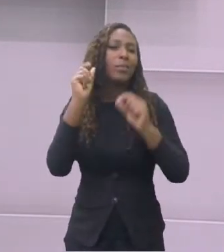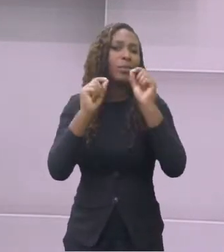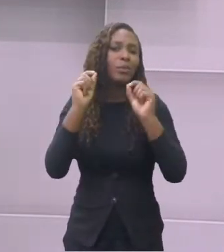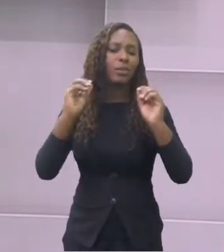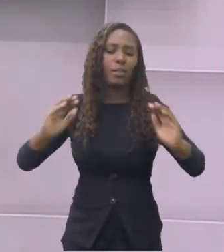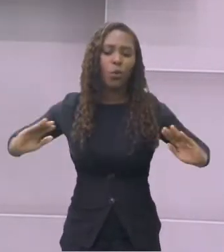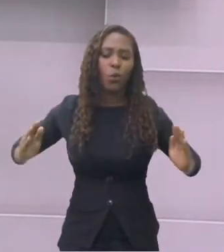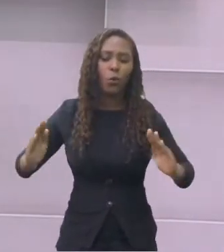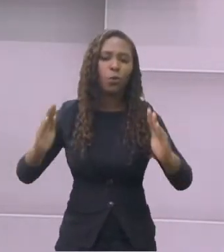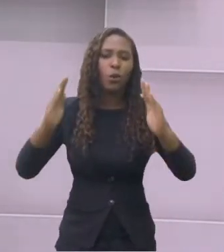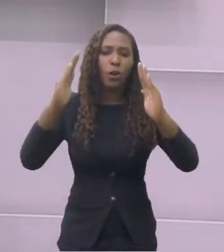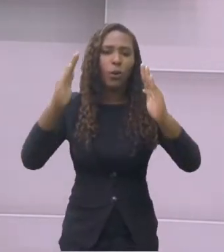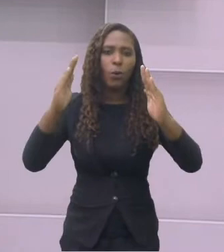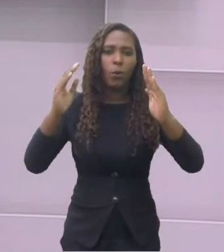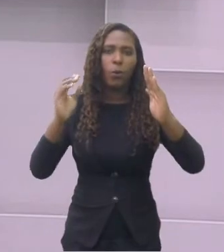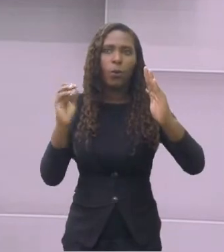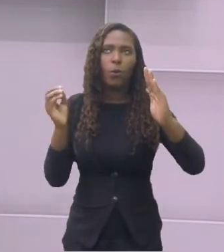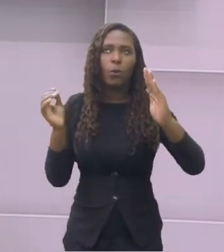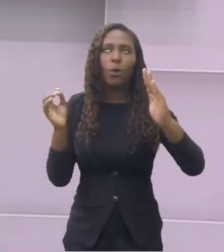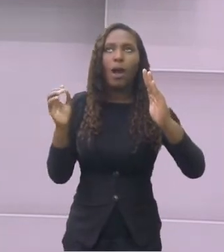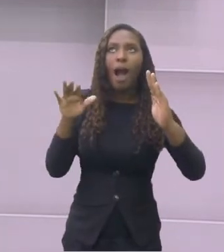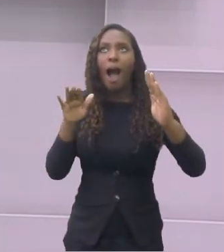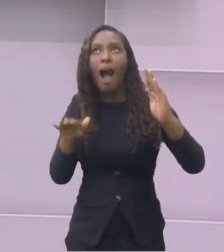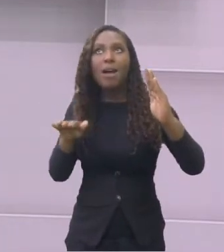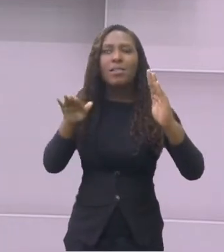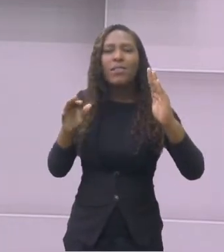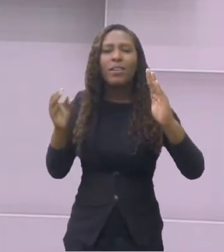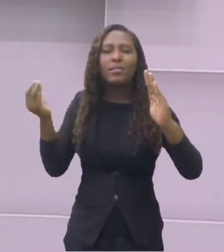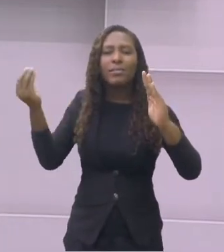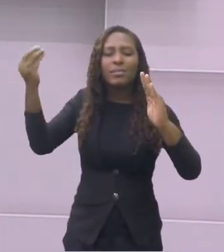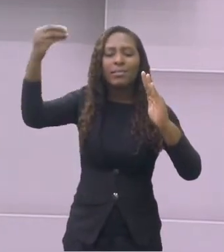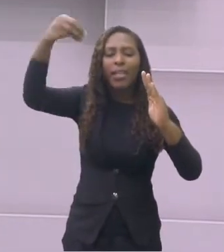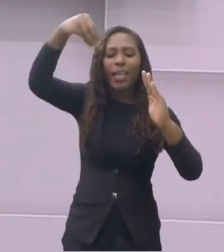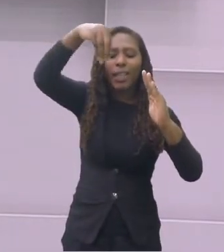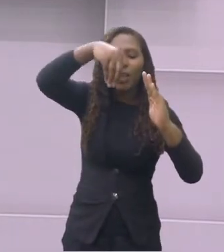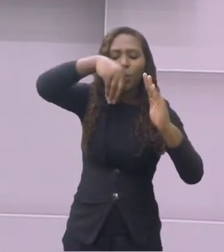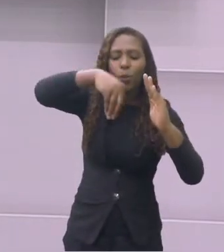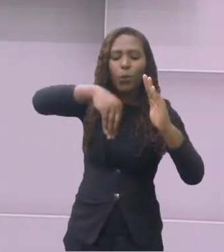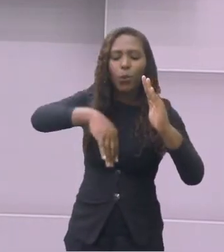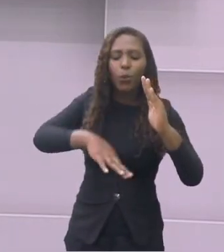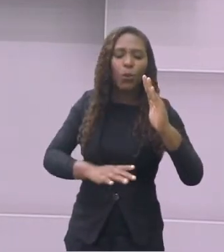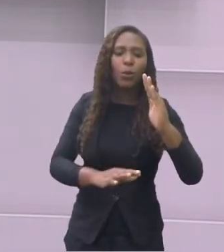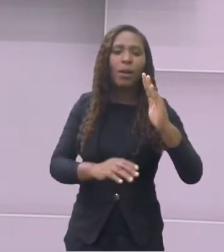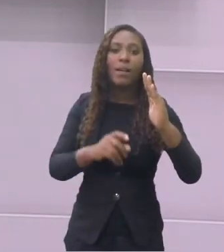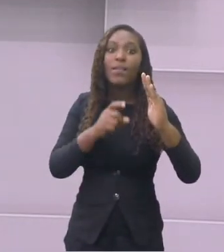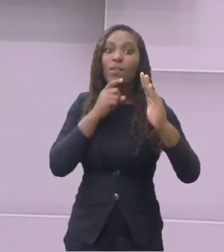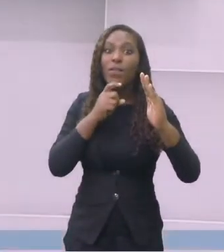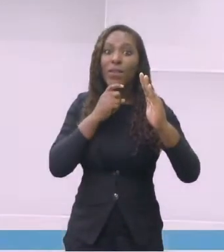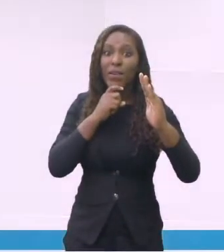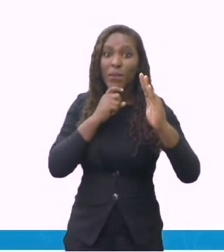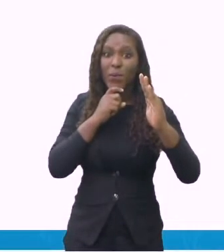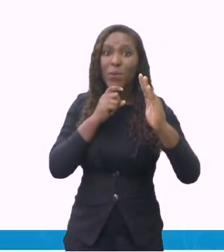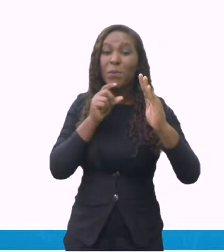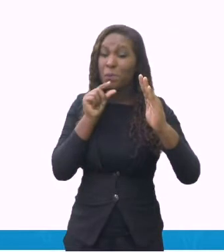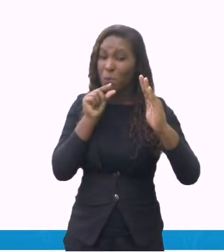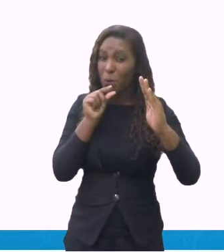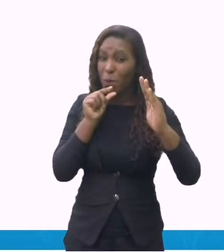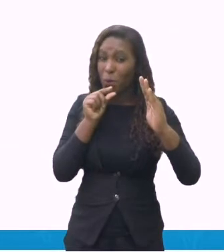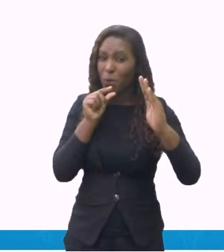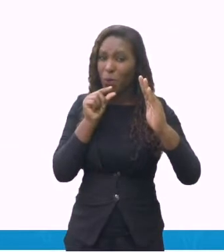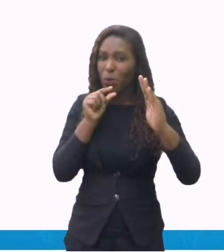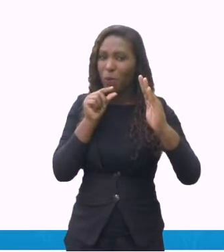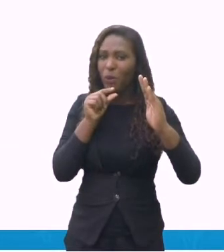lava proveniente do vulcão, tá? As rochas vulcânicas,